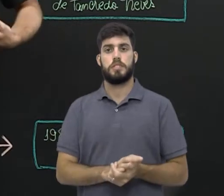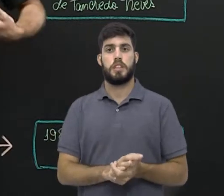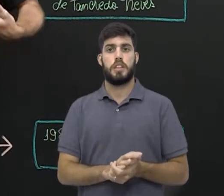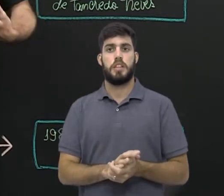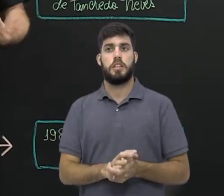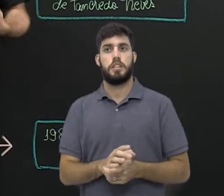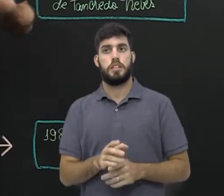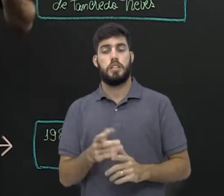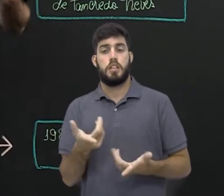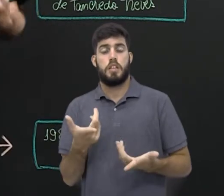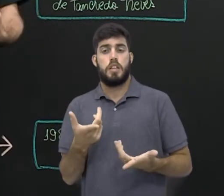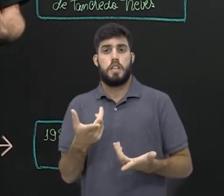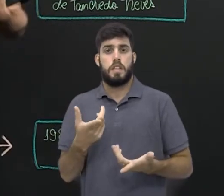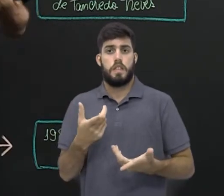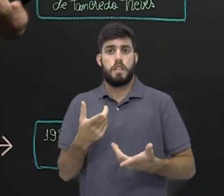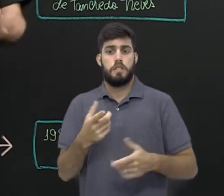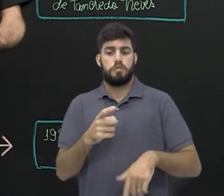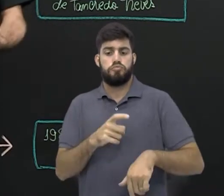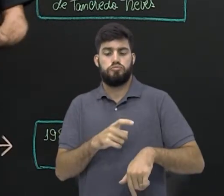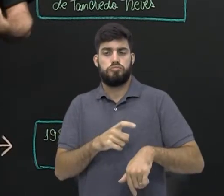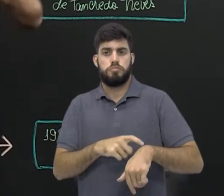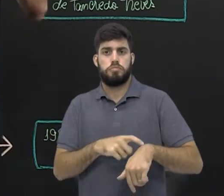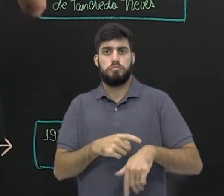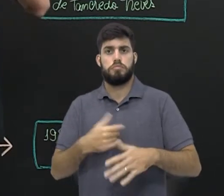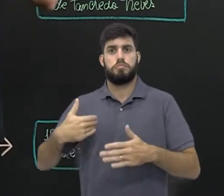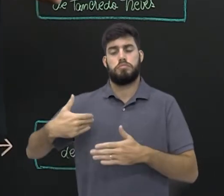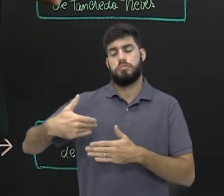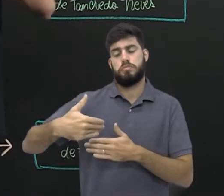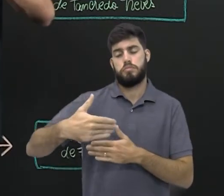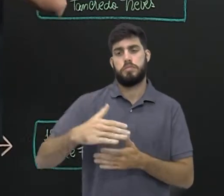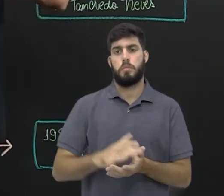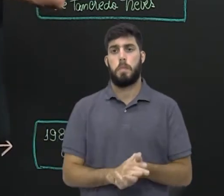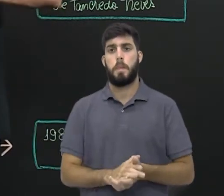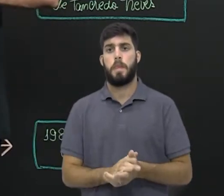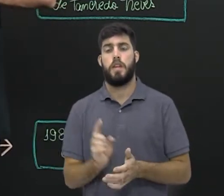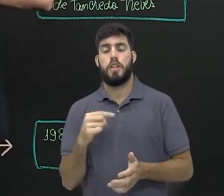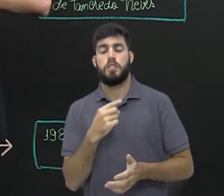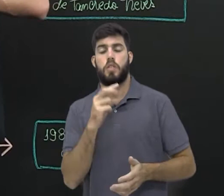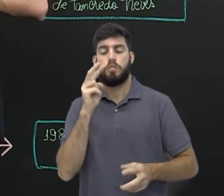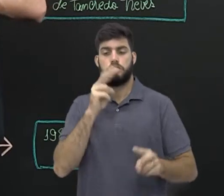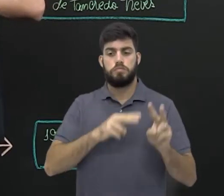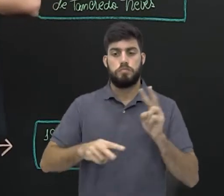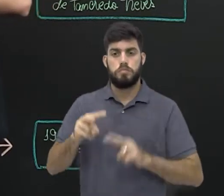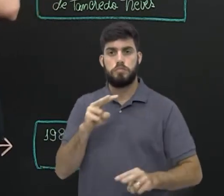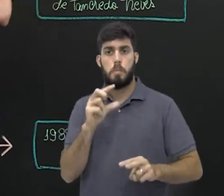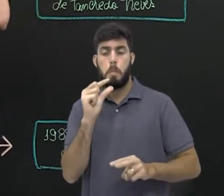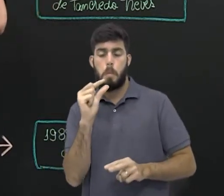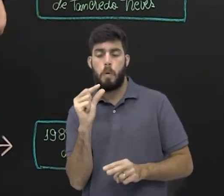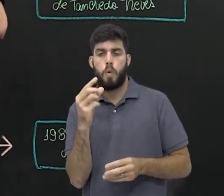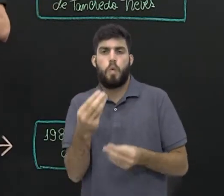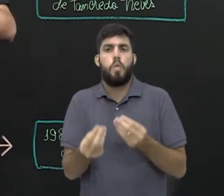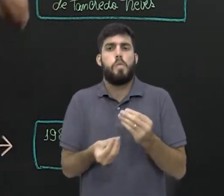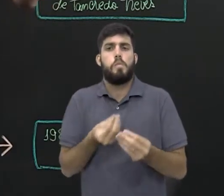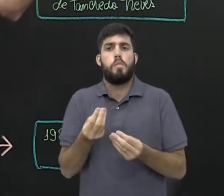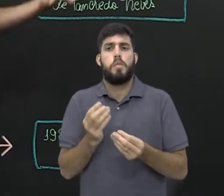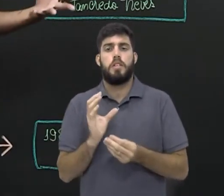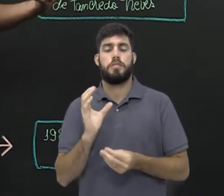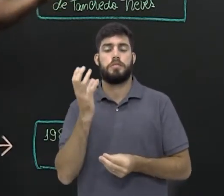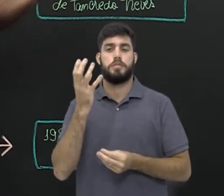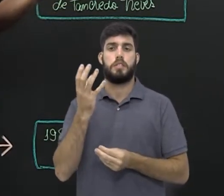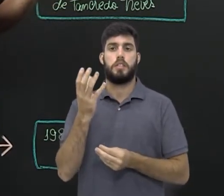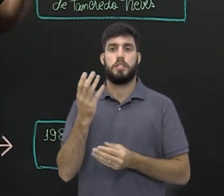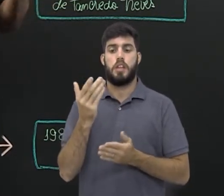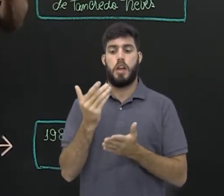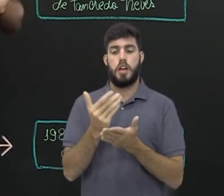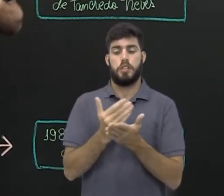desgastada, que estava muito custoso para continuar. A gente vai ver então um pouco como é que foi essa dinâmica, né? Como é que deixou de ser um